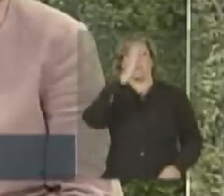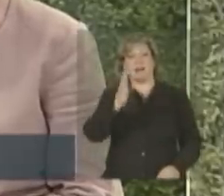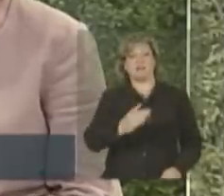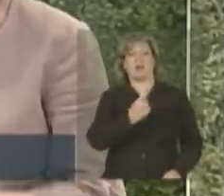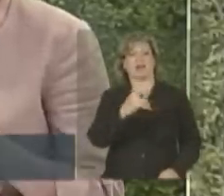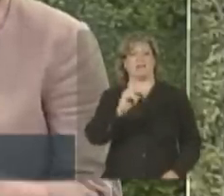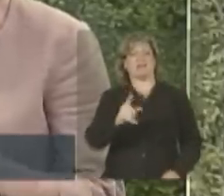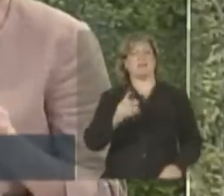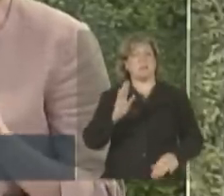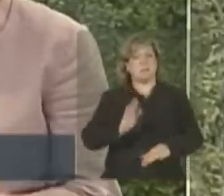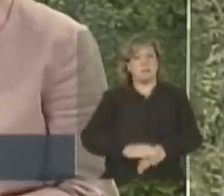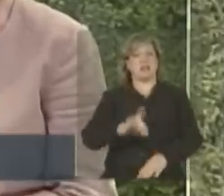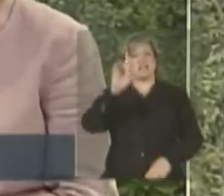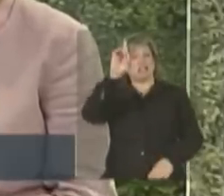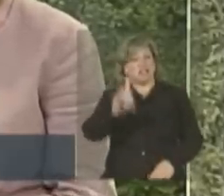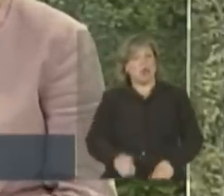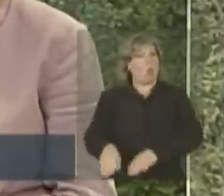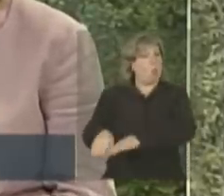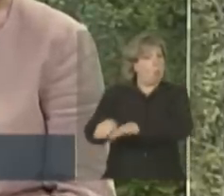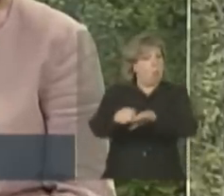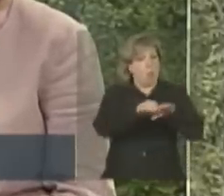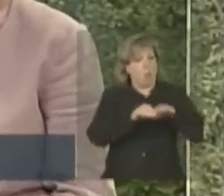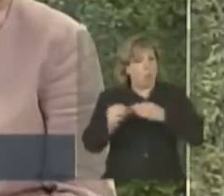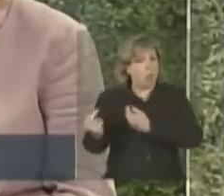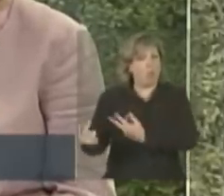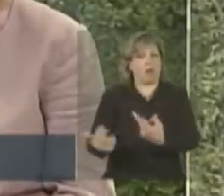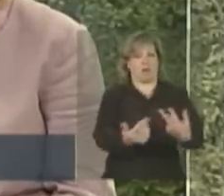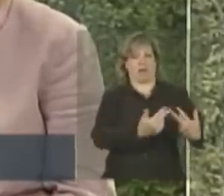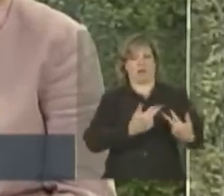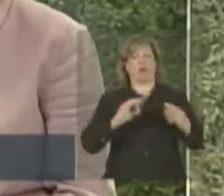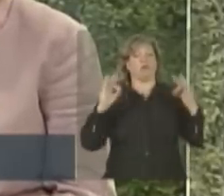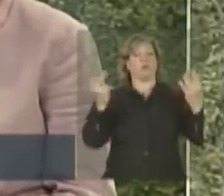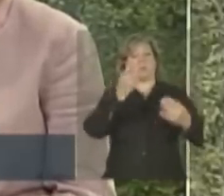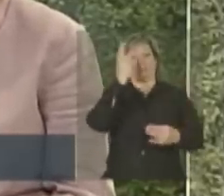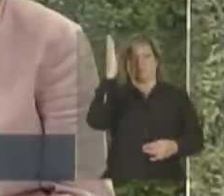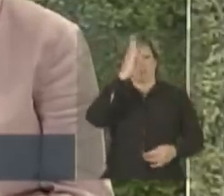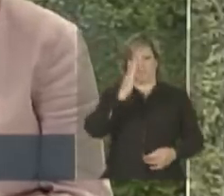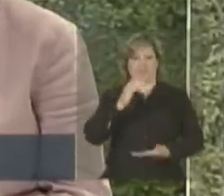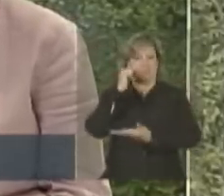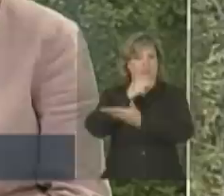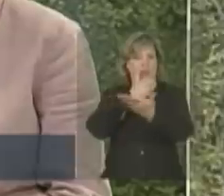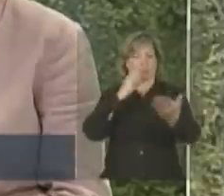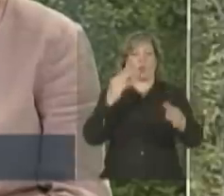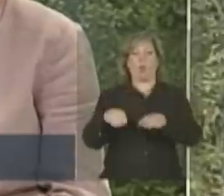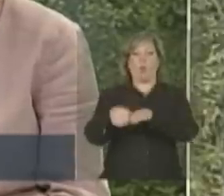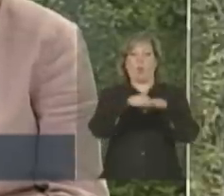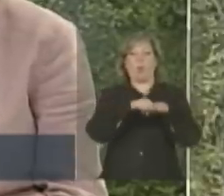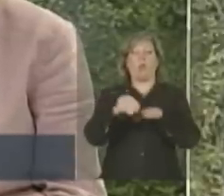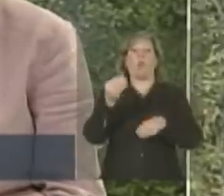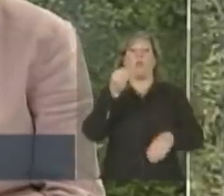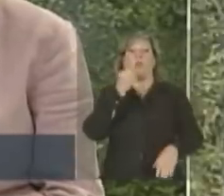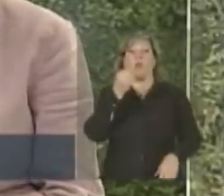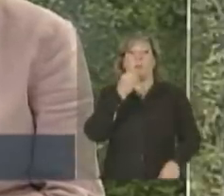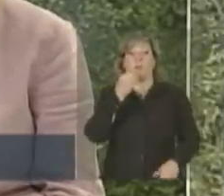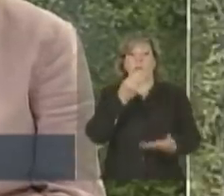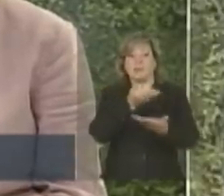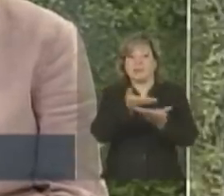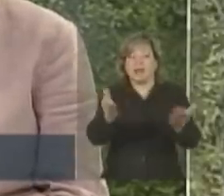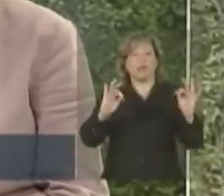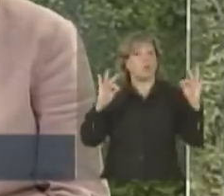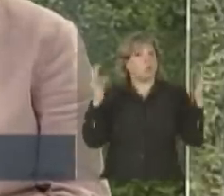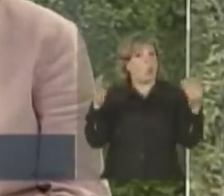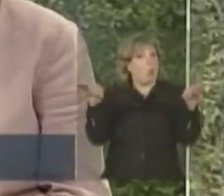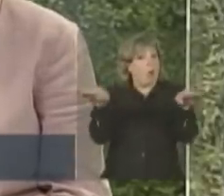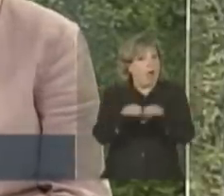vez mais com democracia para todos os brasileiros e brasileiras, com igualdade de oportunidades para todas